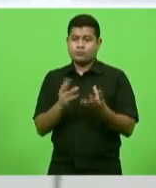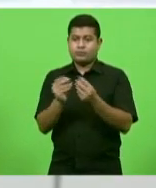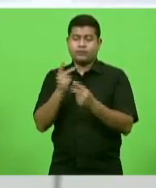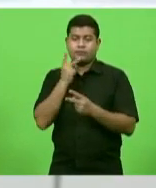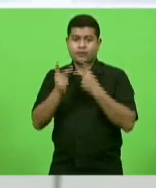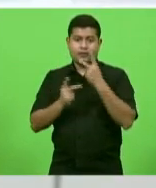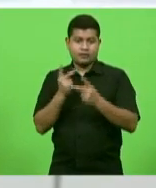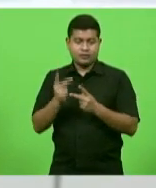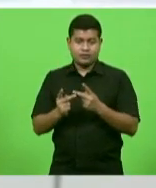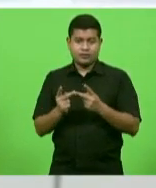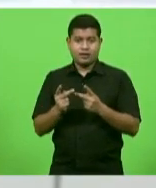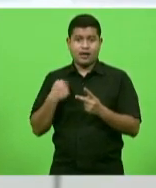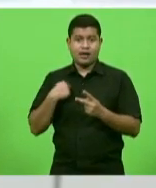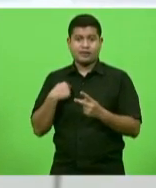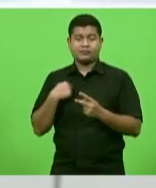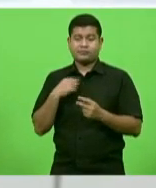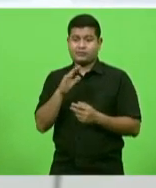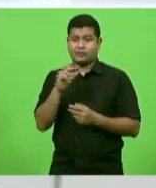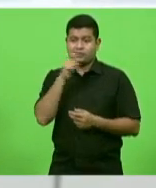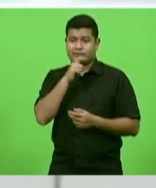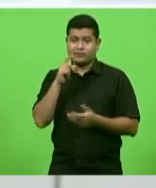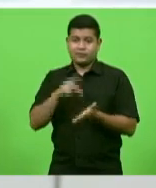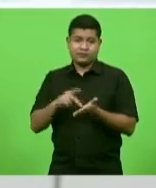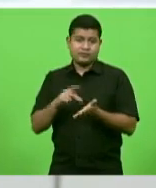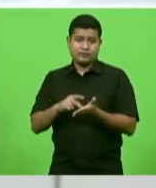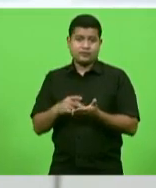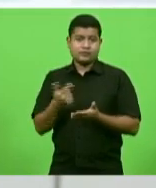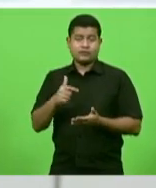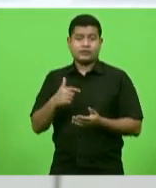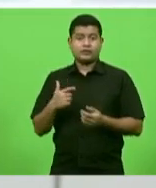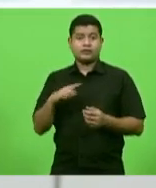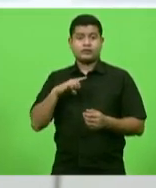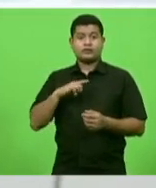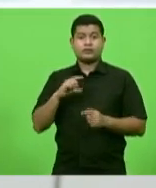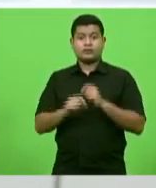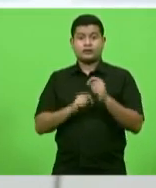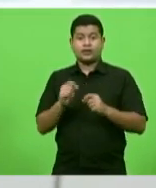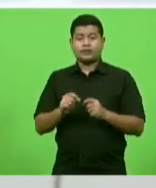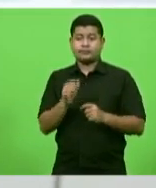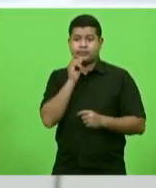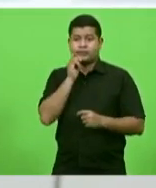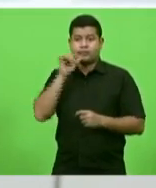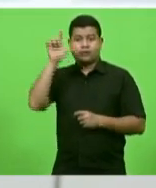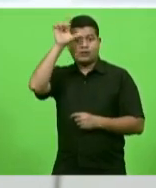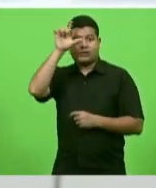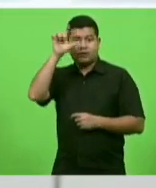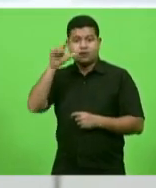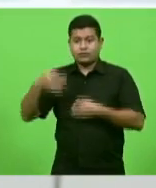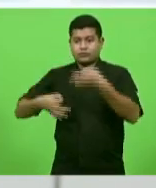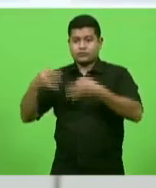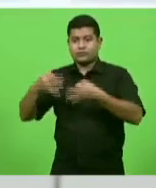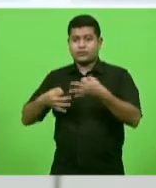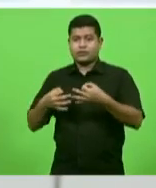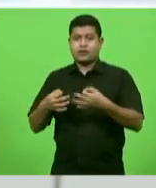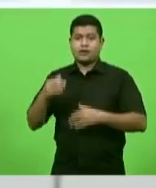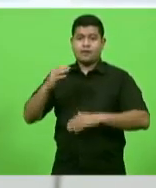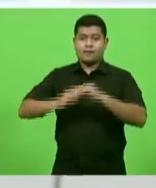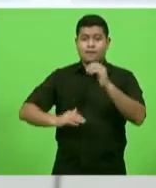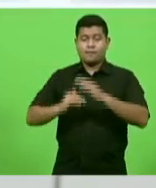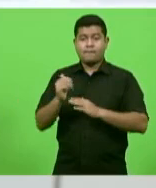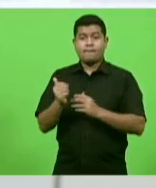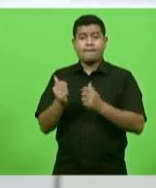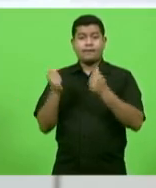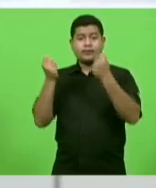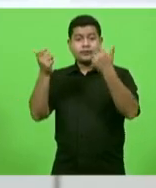de apartados da realidade prática estão desprovidas de qualquer fundamento lógico jurídico o lastro probatório apto a